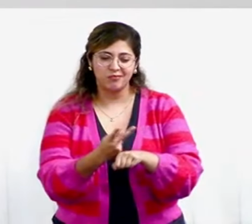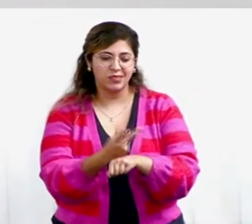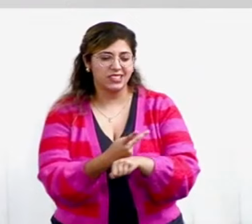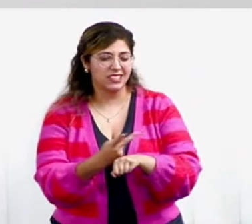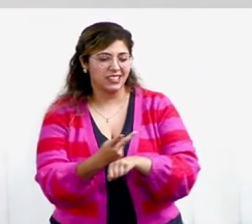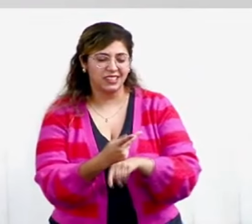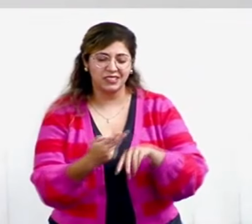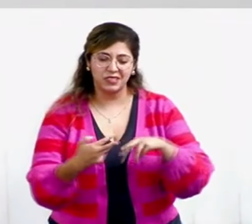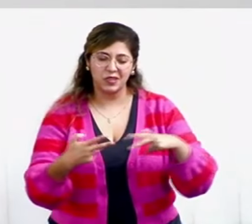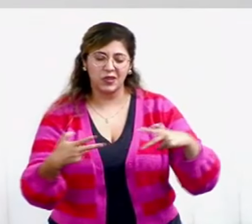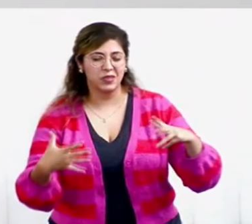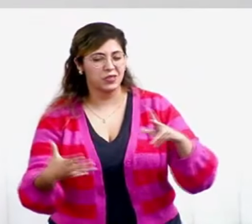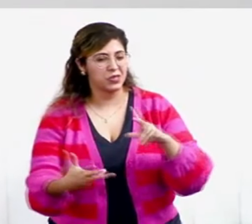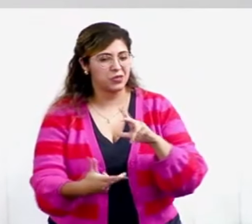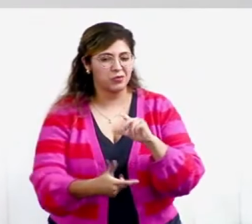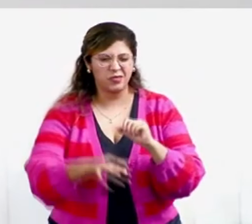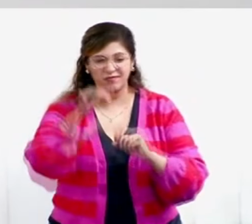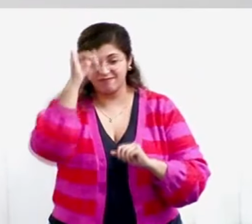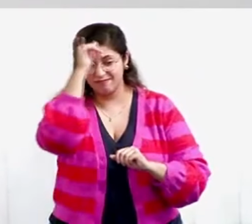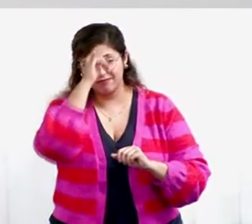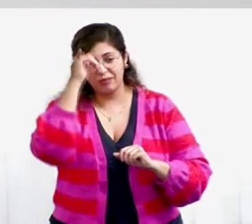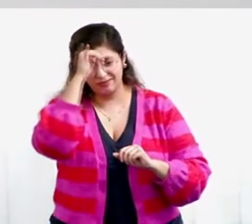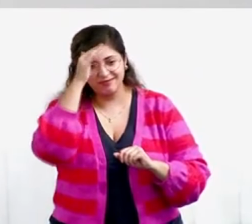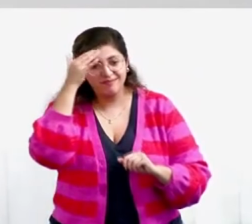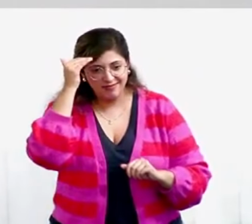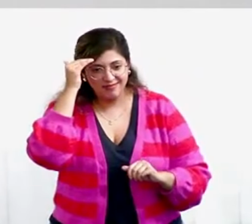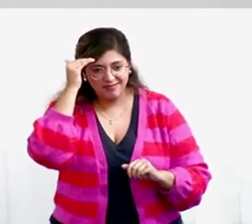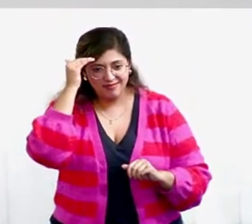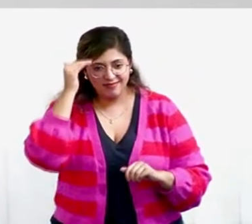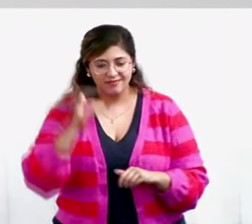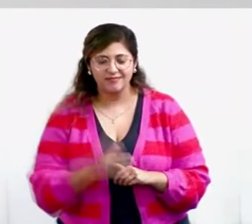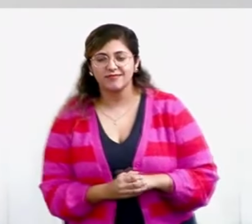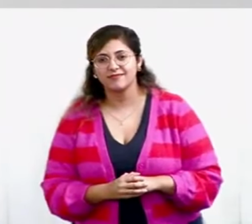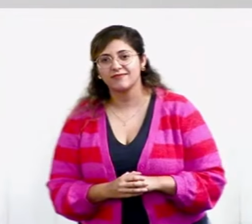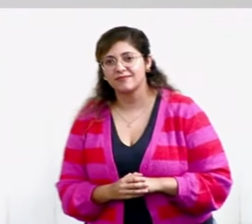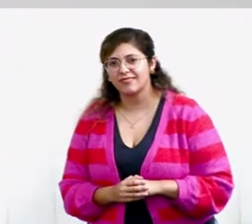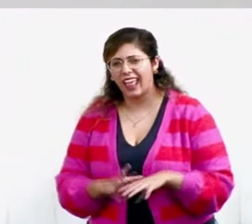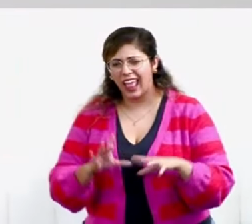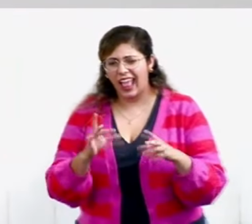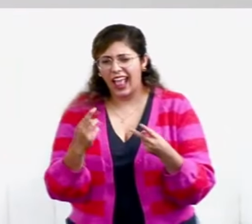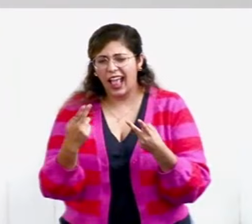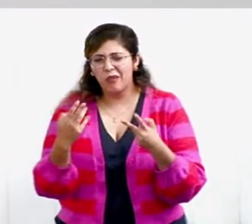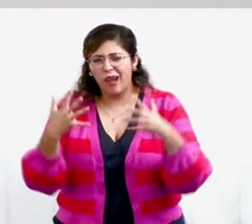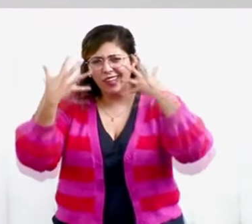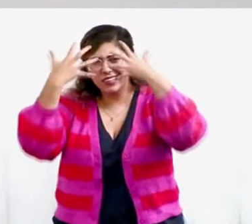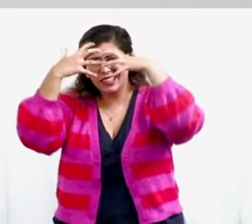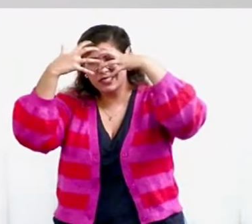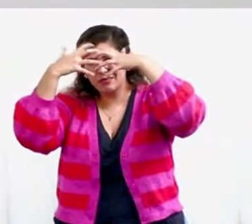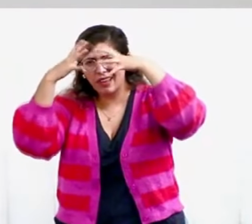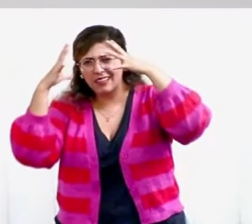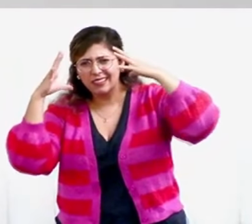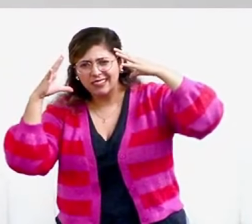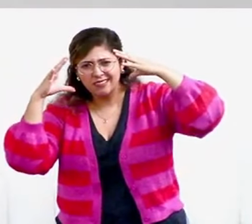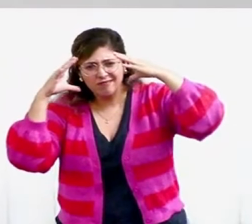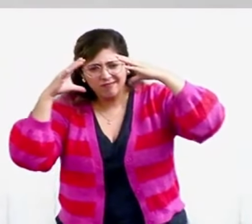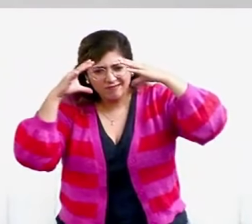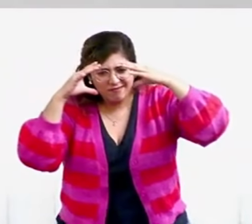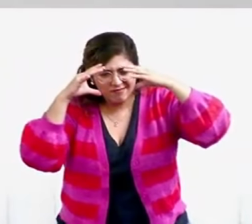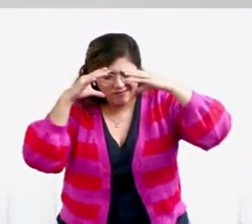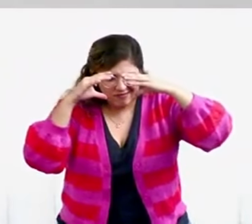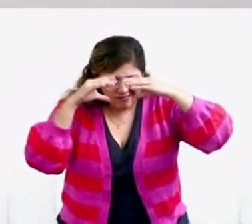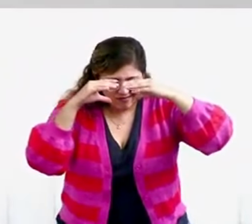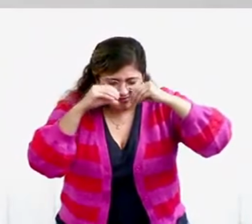ser tolo. É ter um entendimento obscurecido e os pensamentos